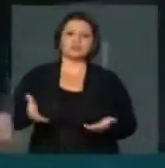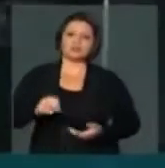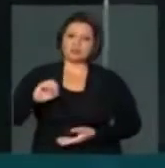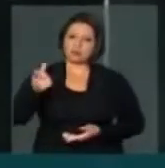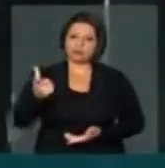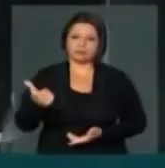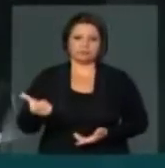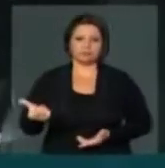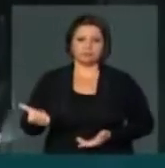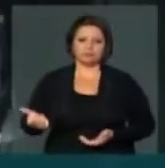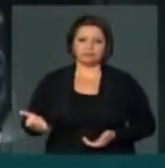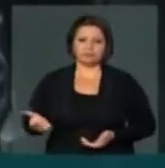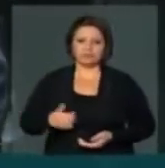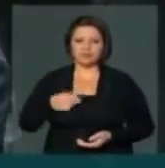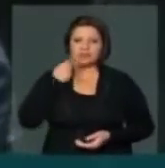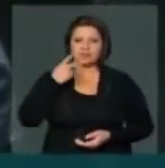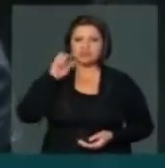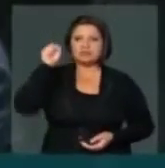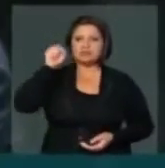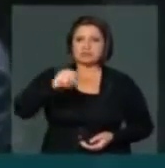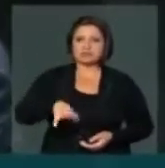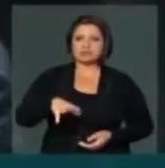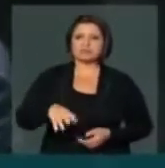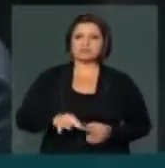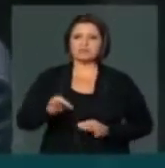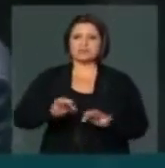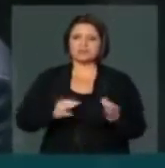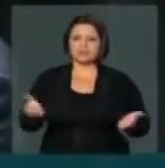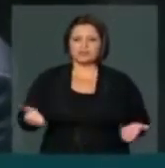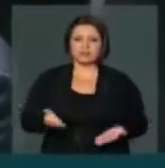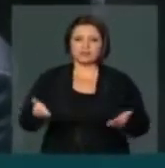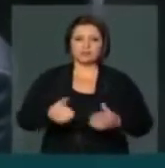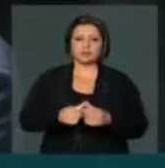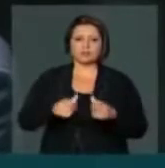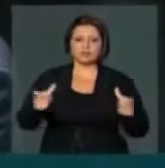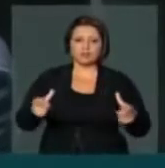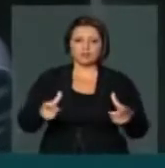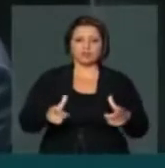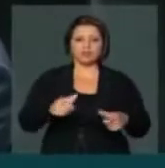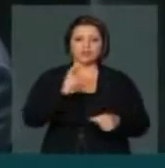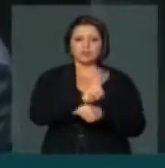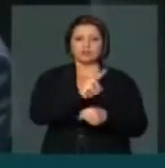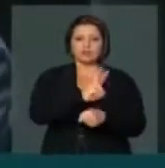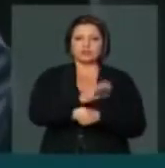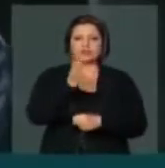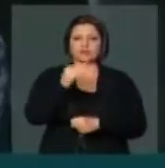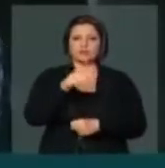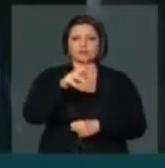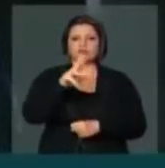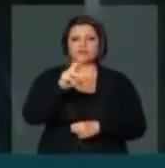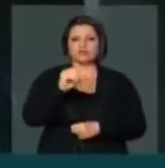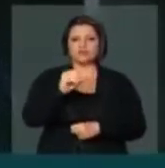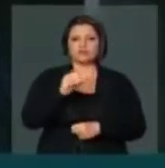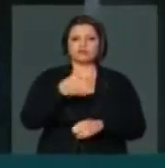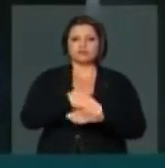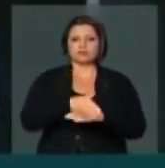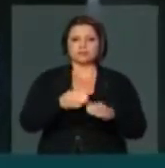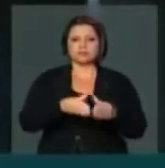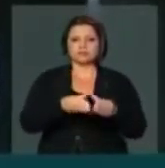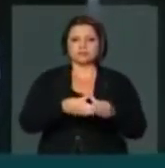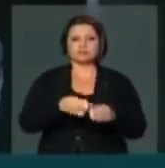dos obviamente de sim ah essa ampliação do Fundo de participação dos